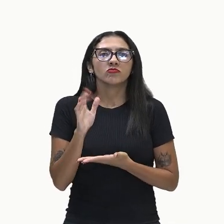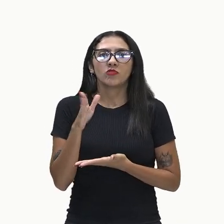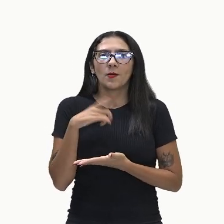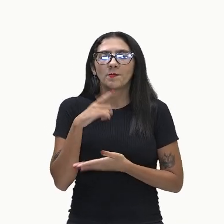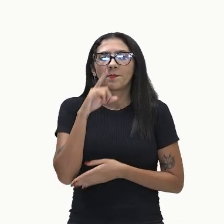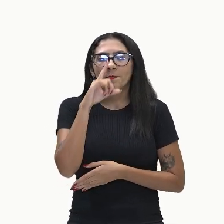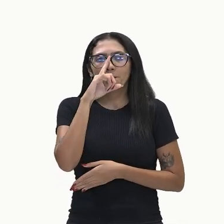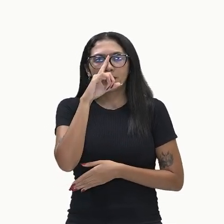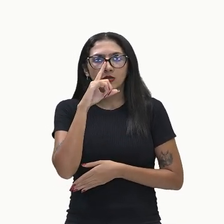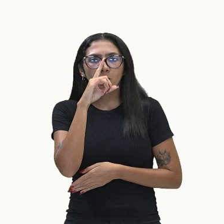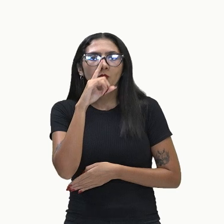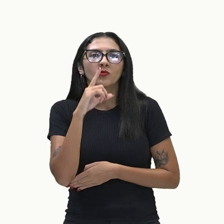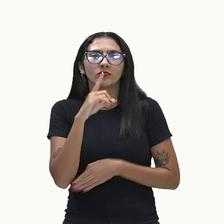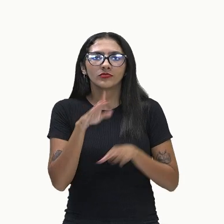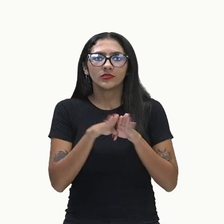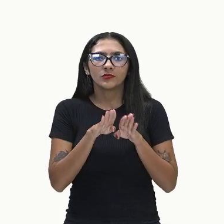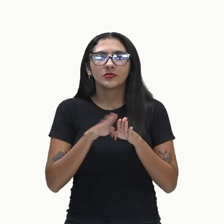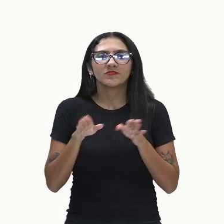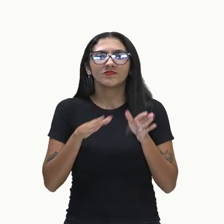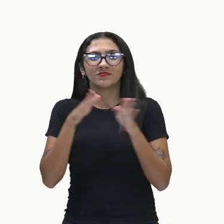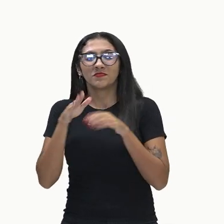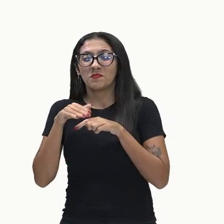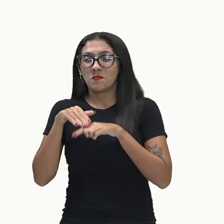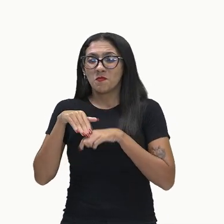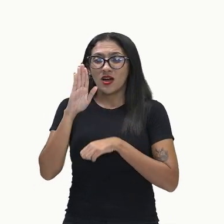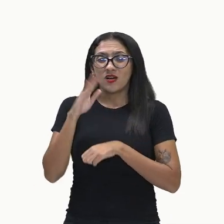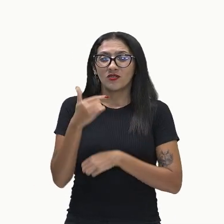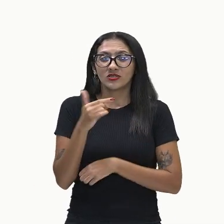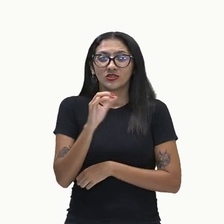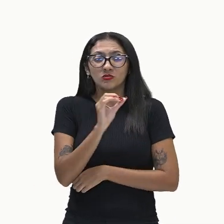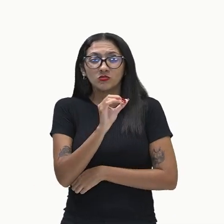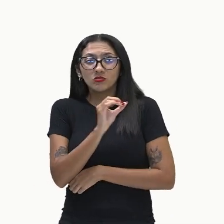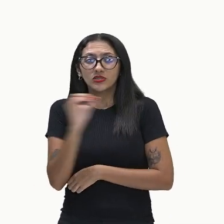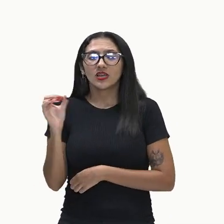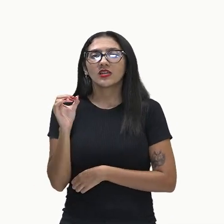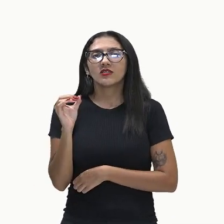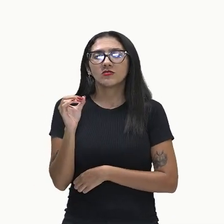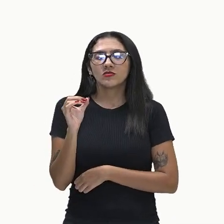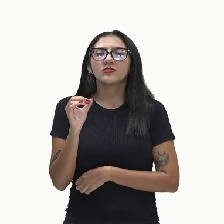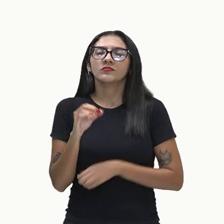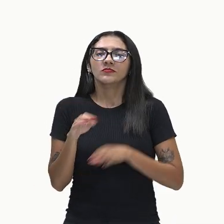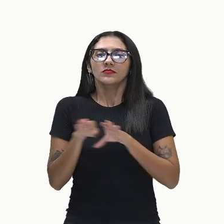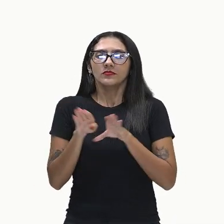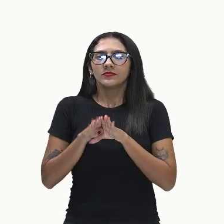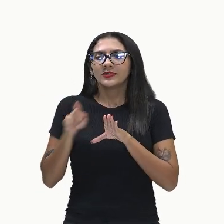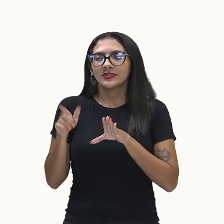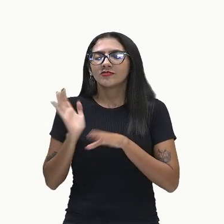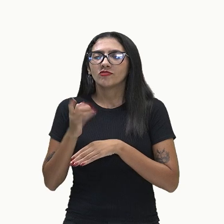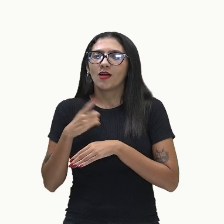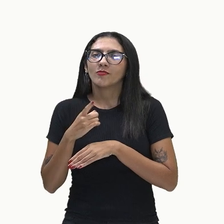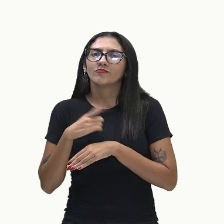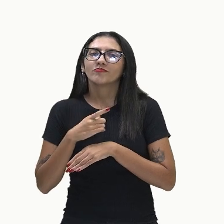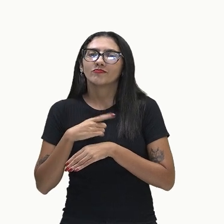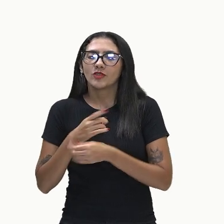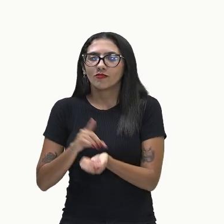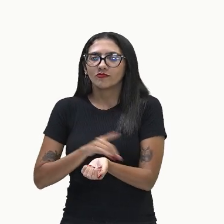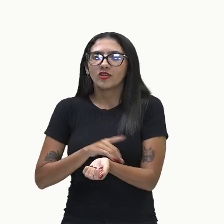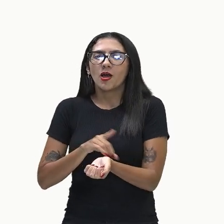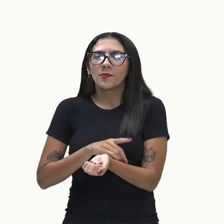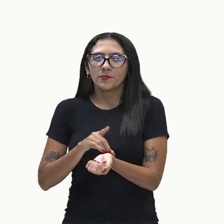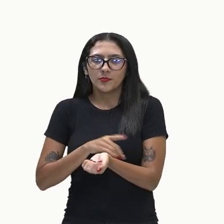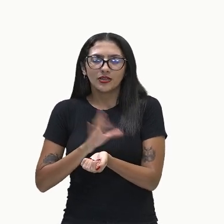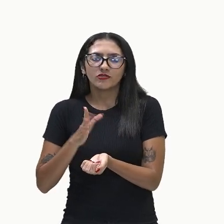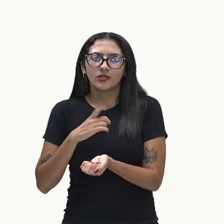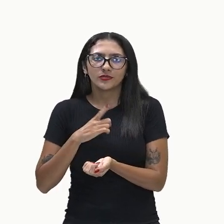de pré-diabetes. E maior que 200 mg por decilitro, aí, infelizmente, a pessoa já apresenta um quadro